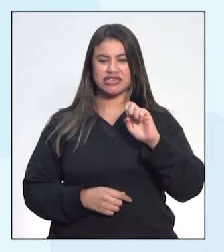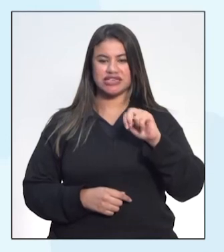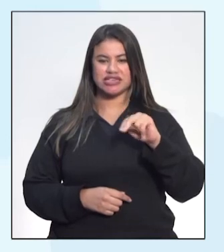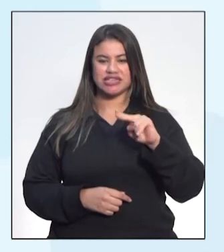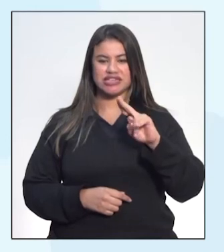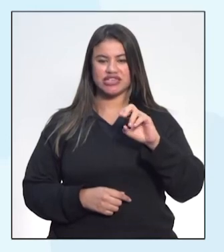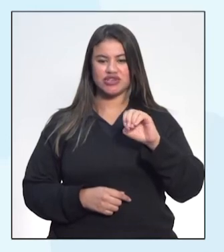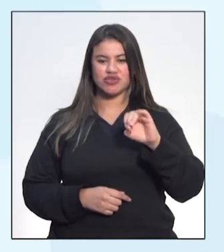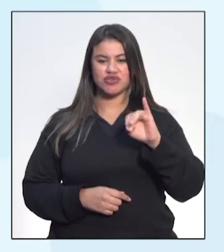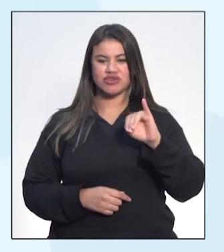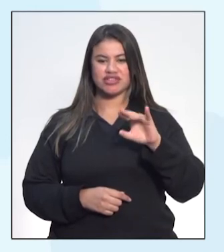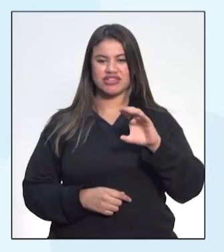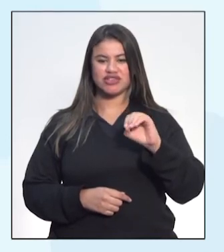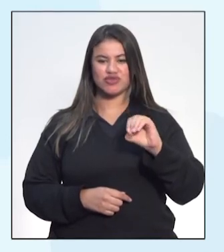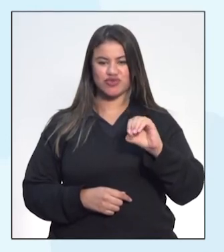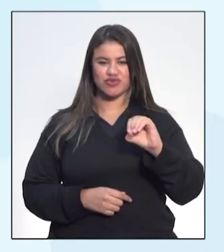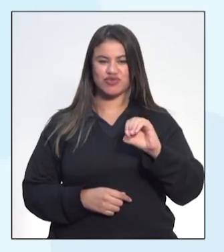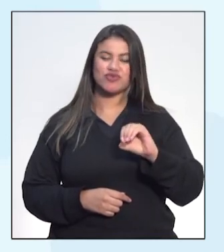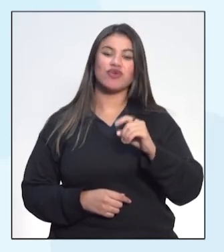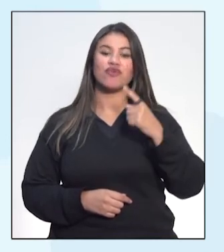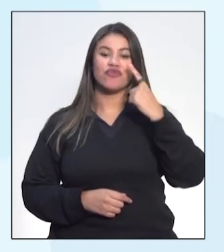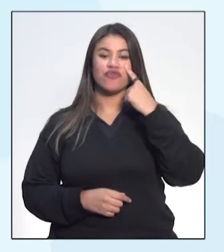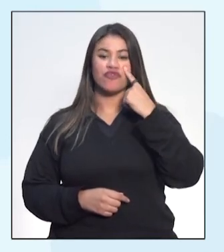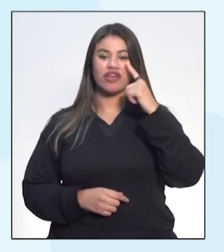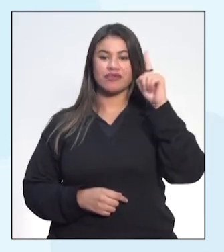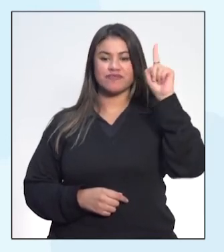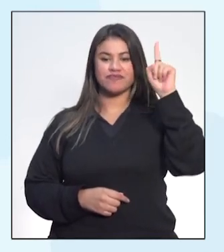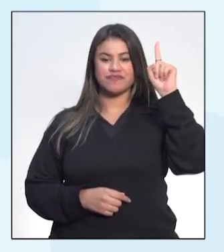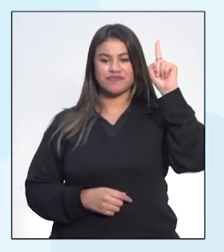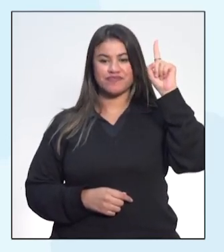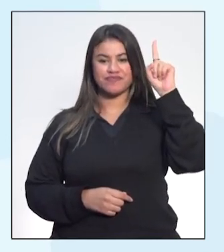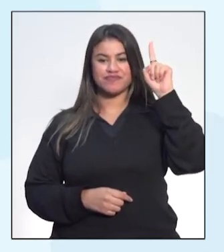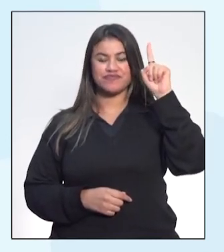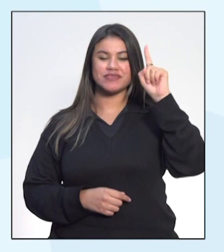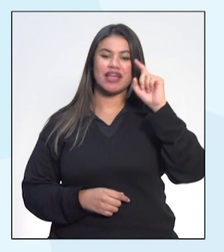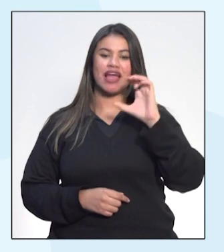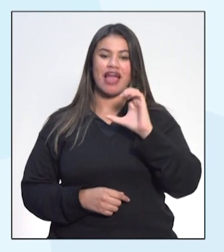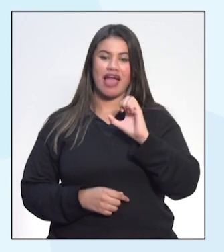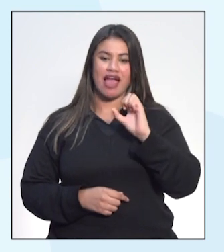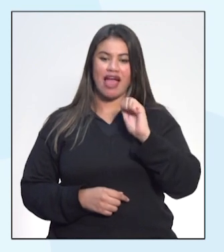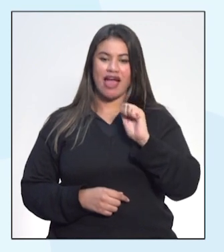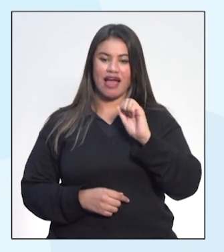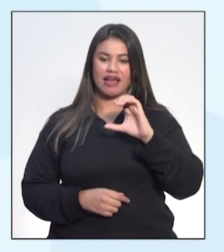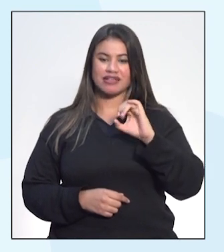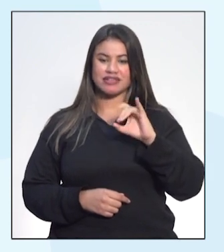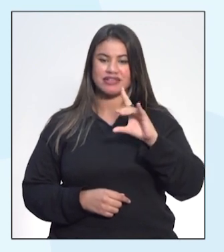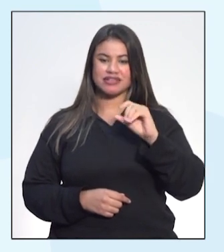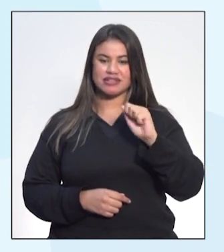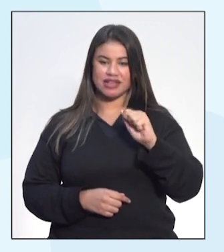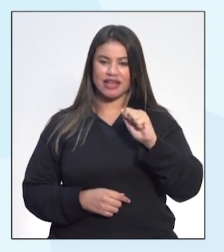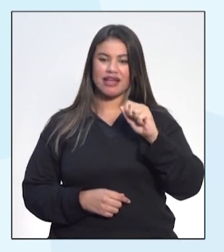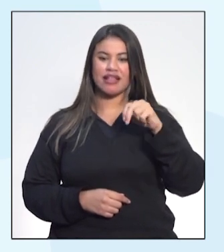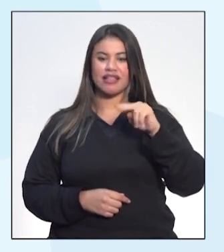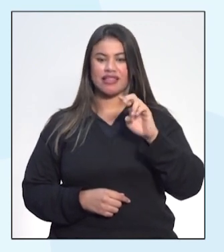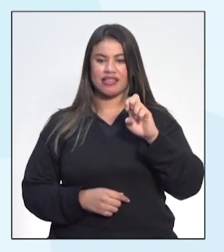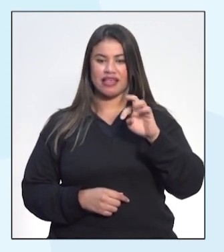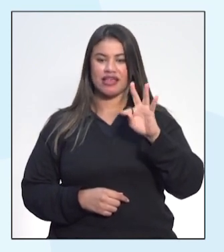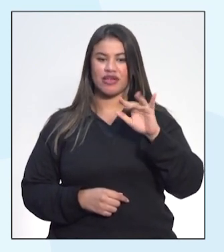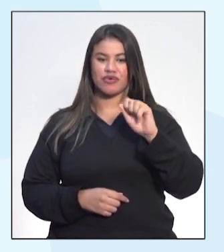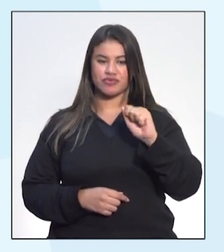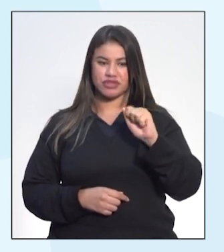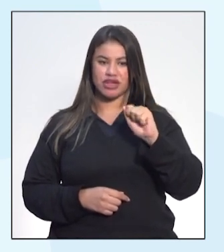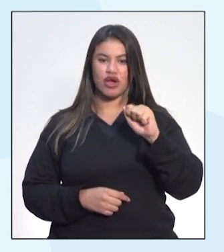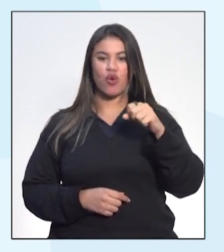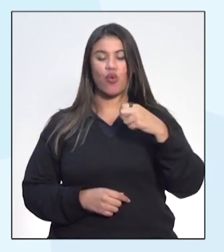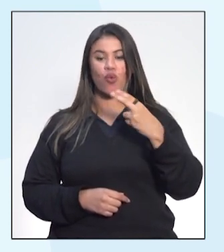é ácida, neutra ou básica, ou chamamos de alcalina também, né? ele vai medir a concentração